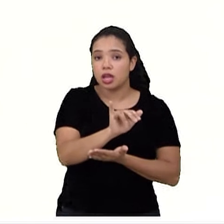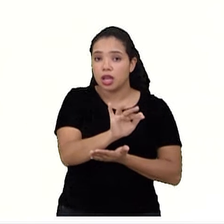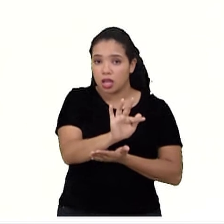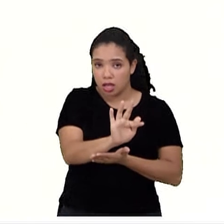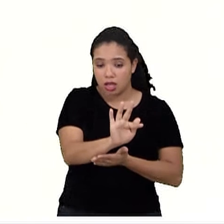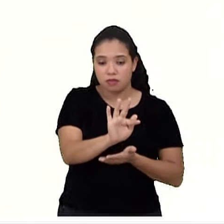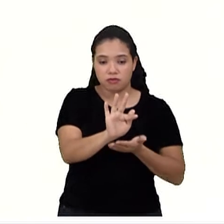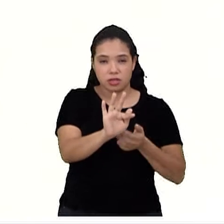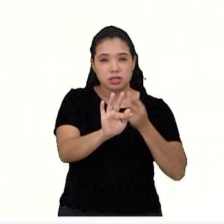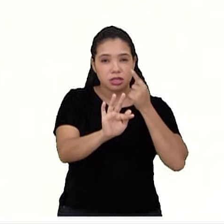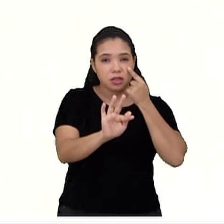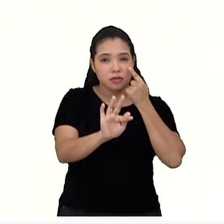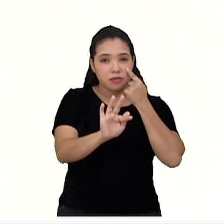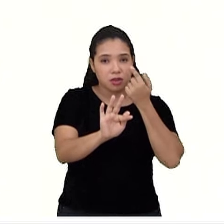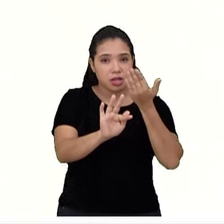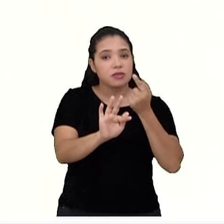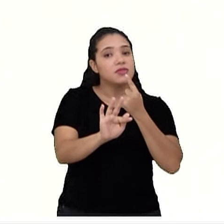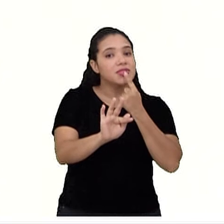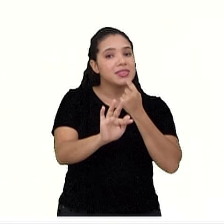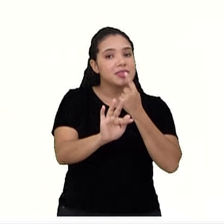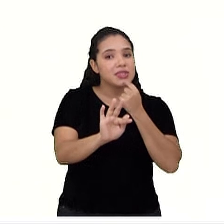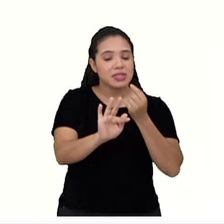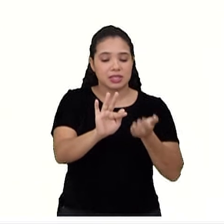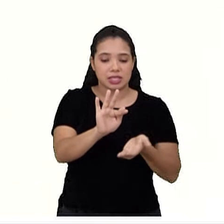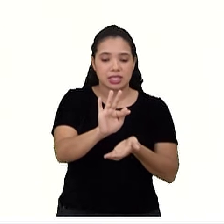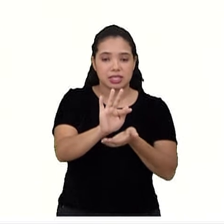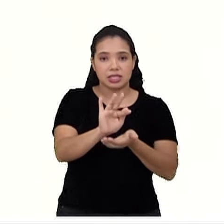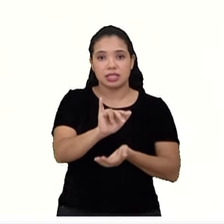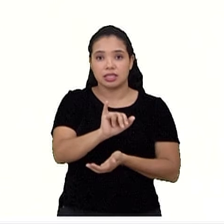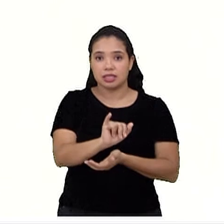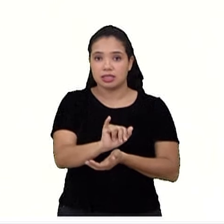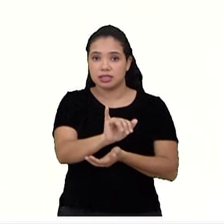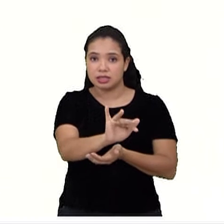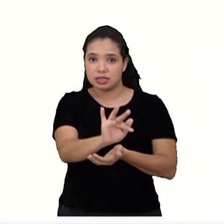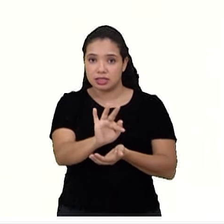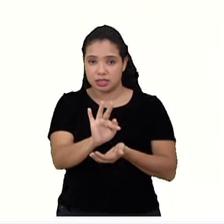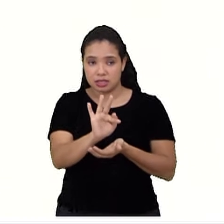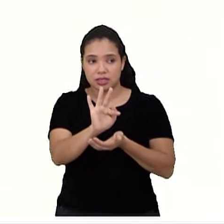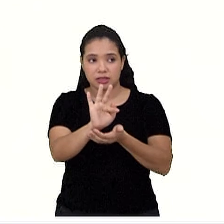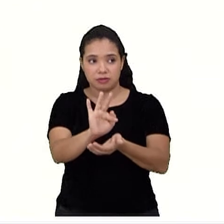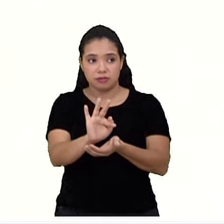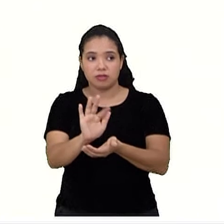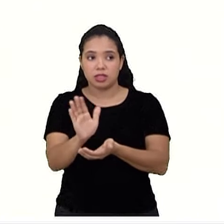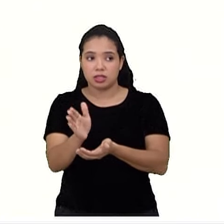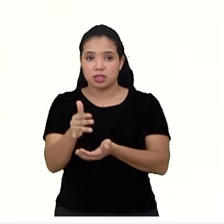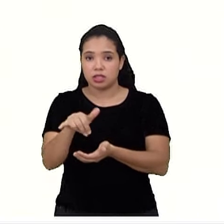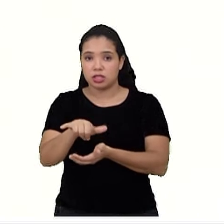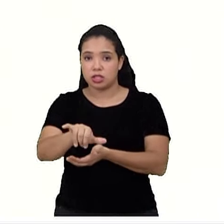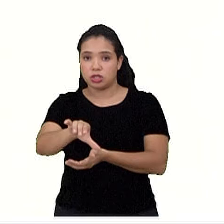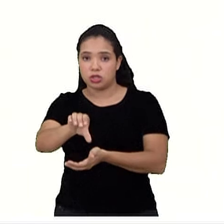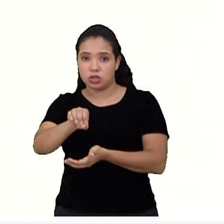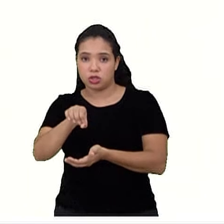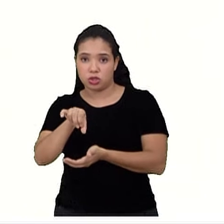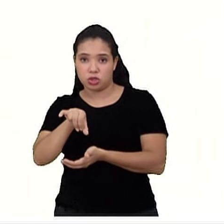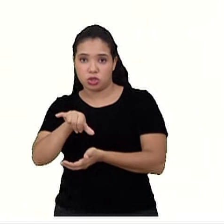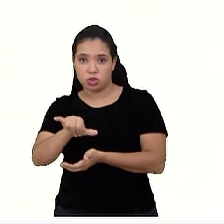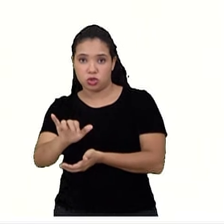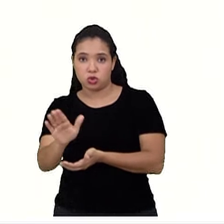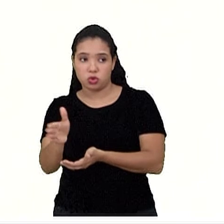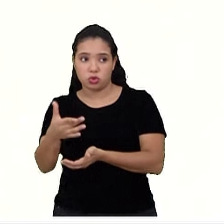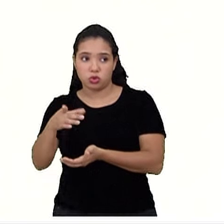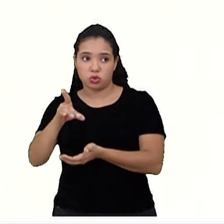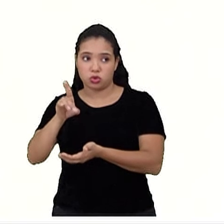está destacado de vermelho aí para vocês. If you don't treat your health well,